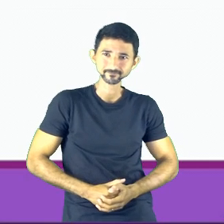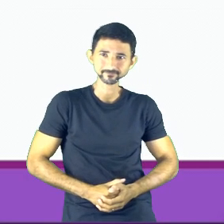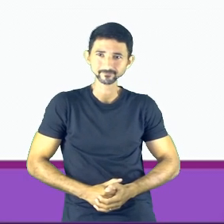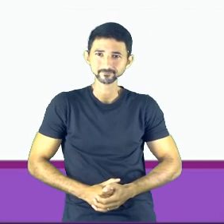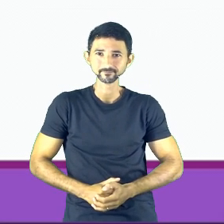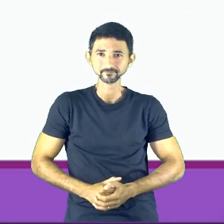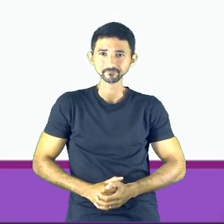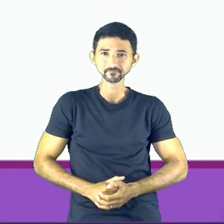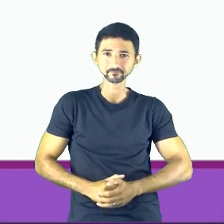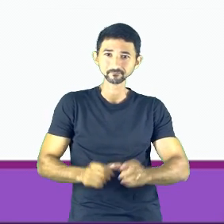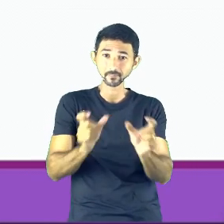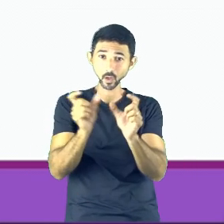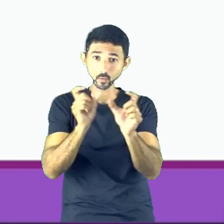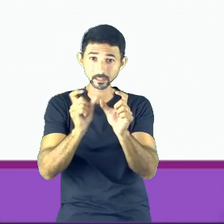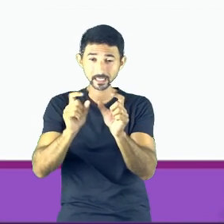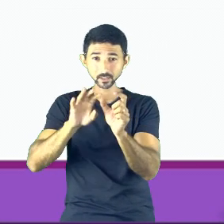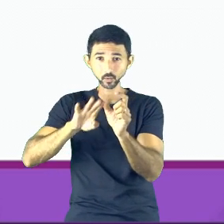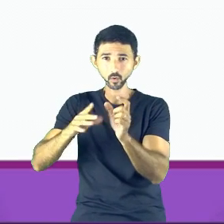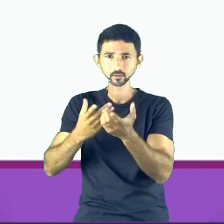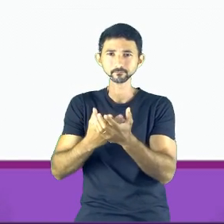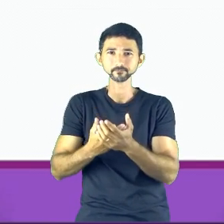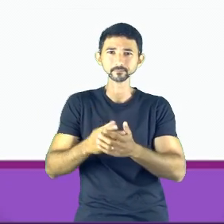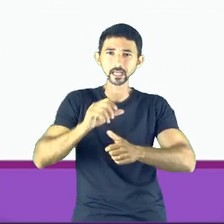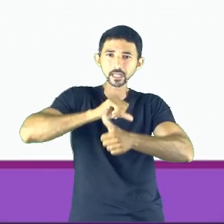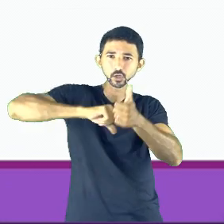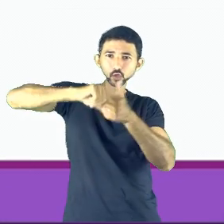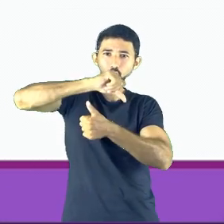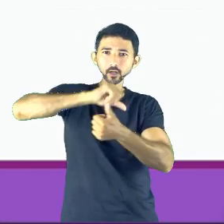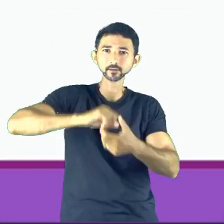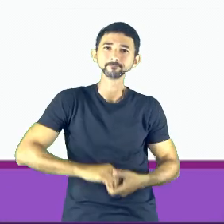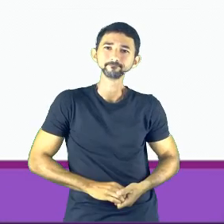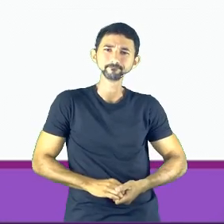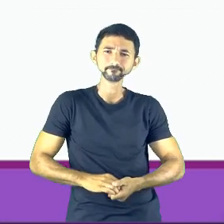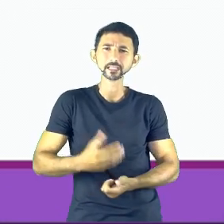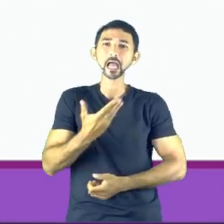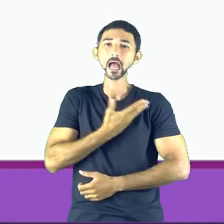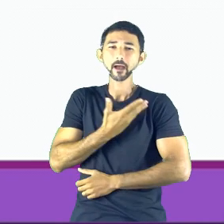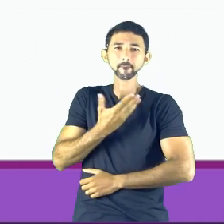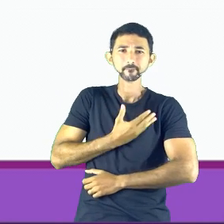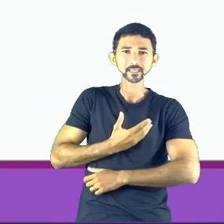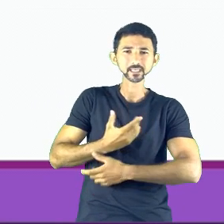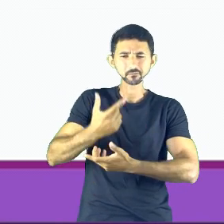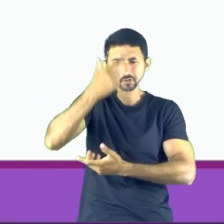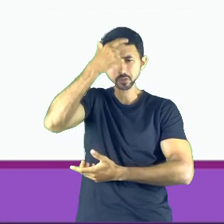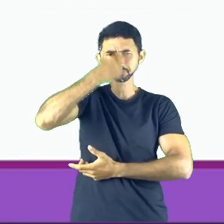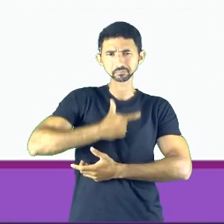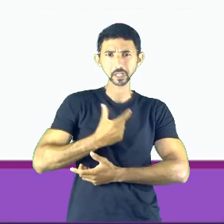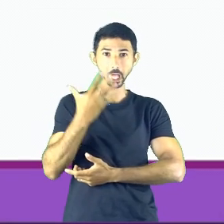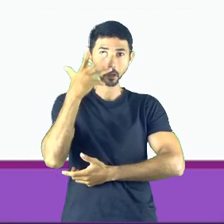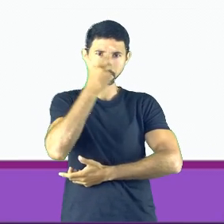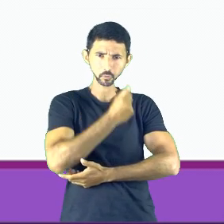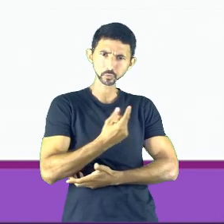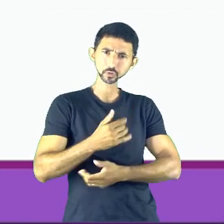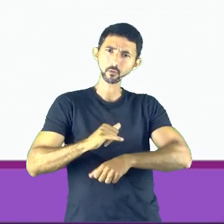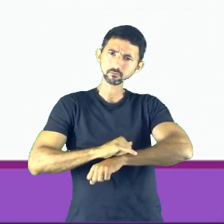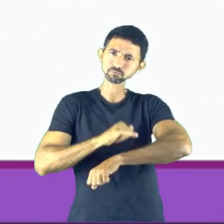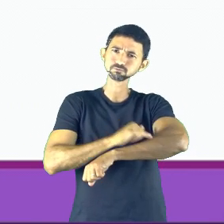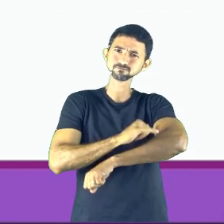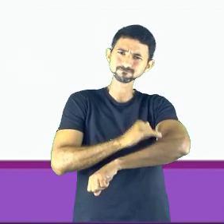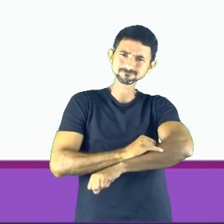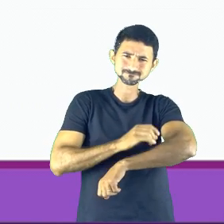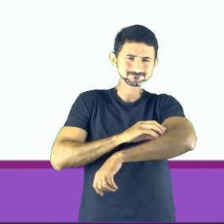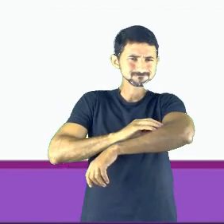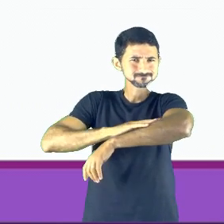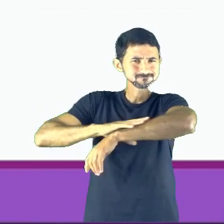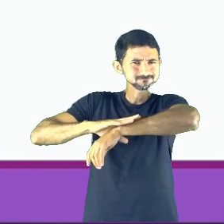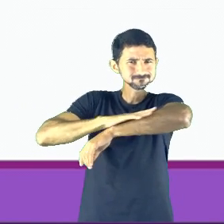certo? Então a frase ficaria, o trecho do texto ficaria assim, fazendo a substituição. Companheiro, você está com ótimo